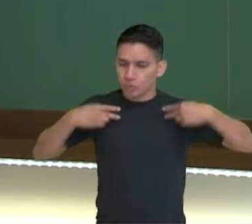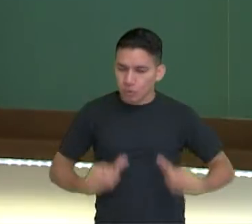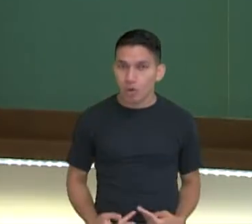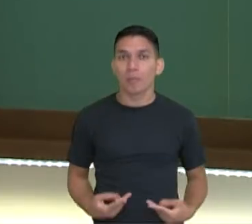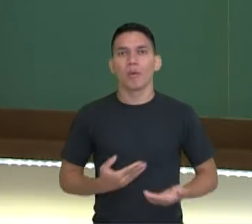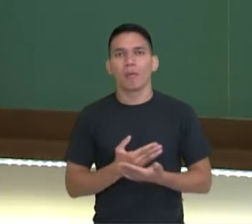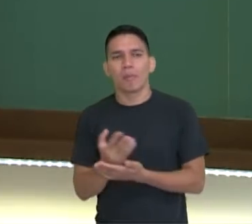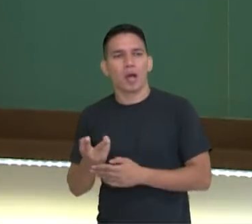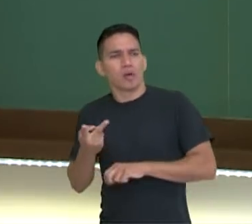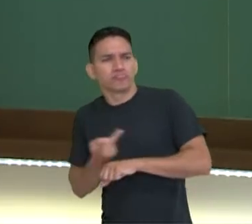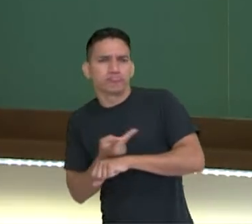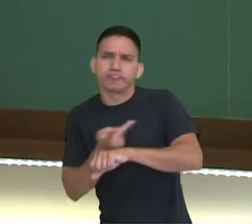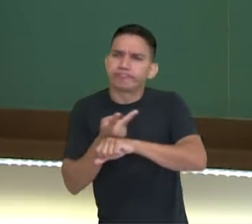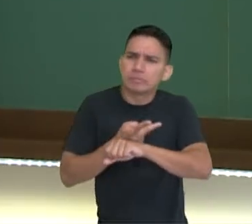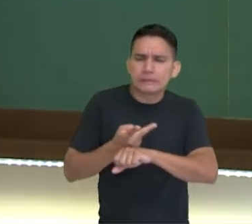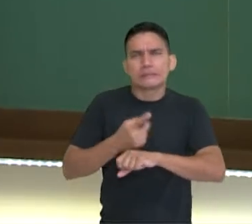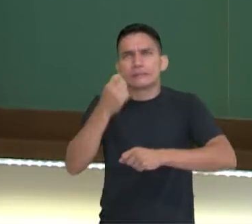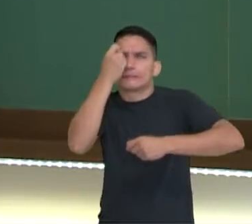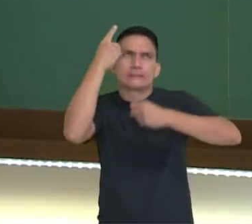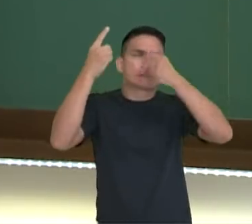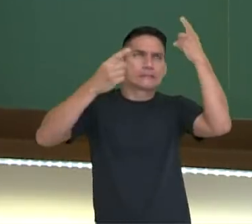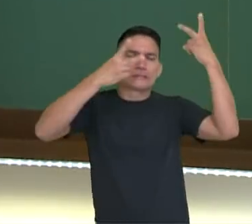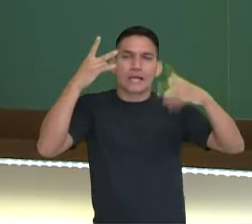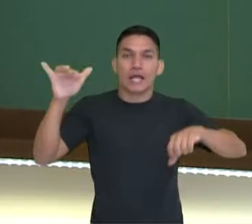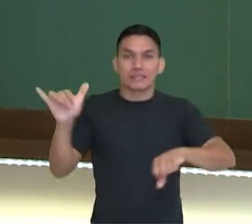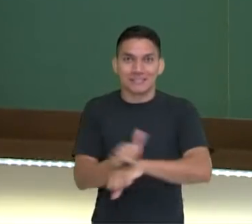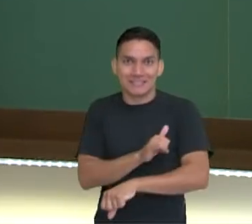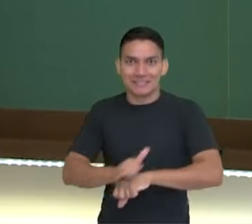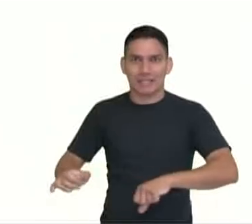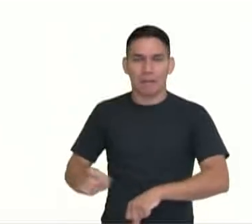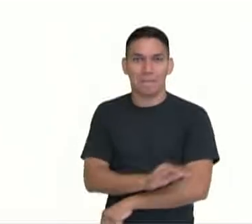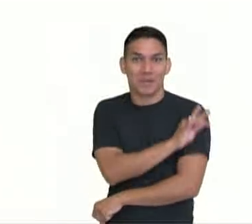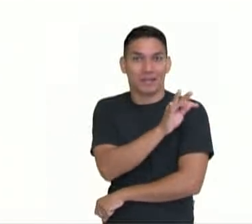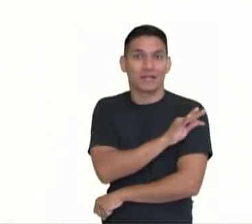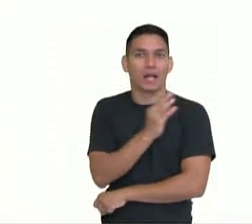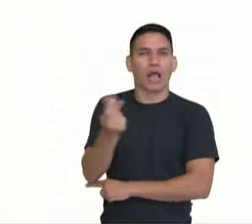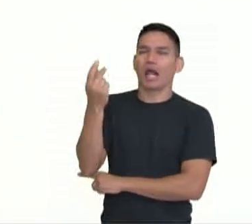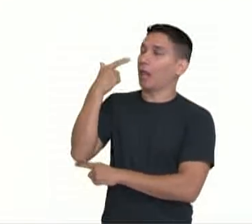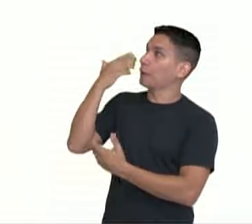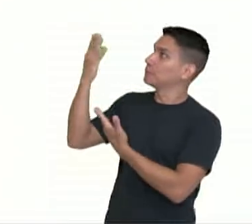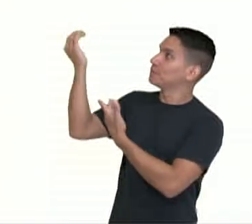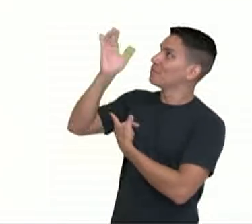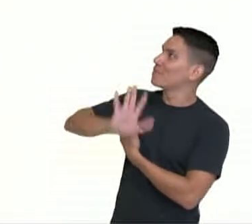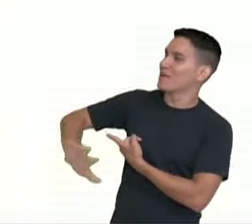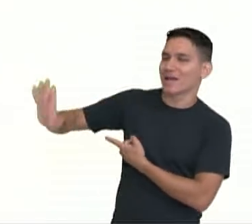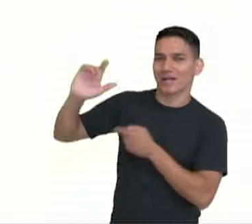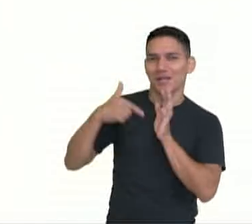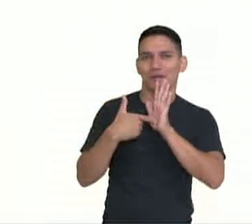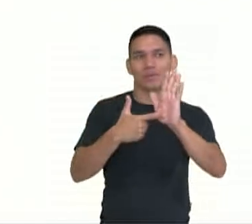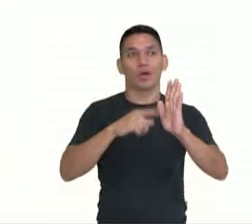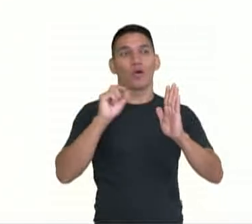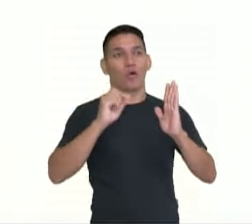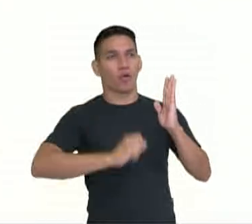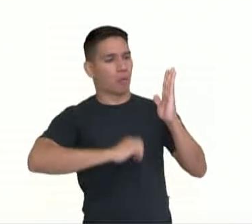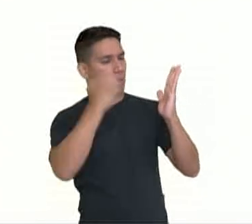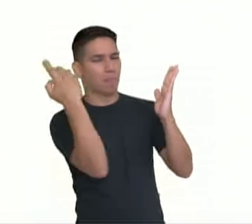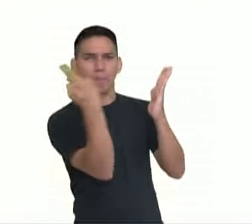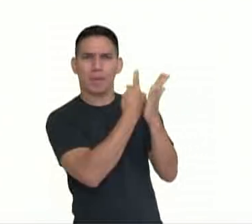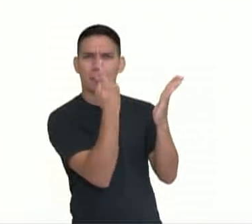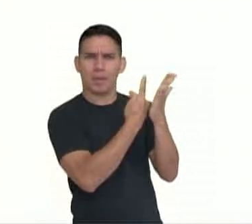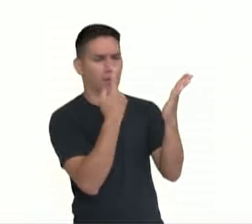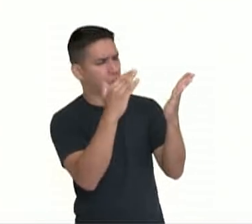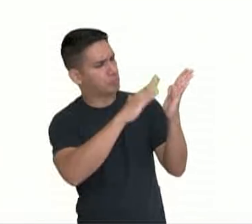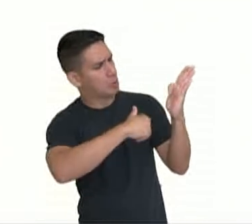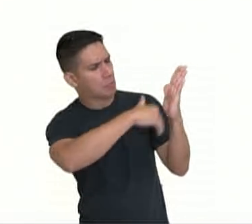buscar técnicas. E o homem lá na antiguidade, como a imagem traz ali para nós, ele marcava em pedras,